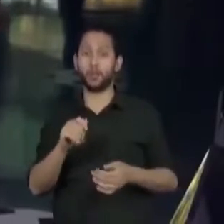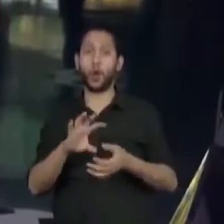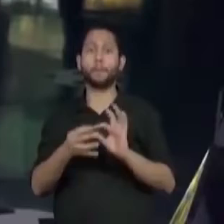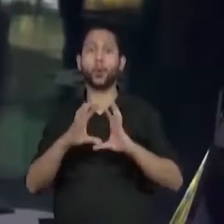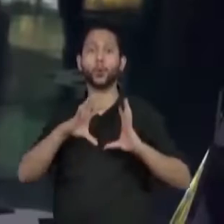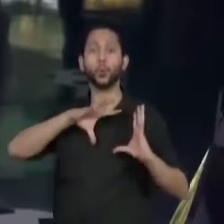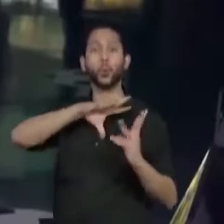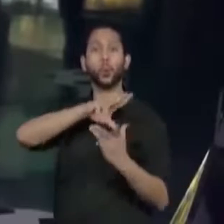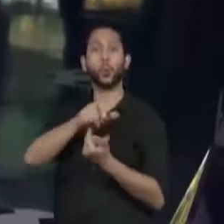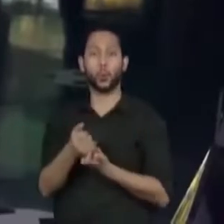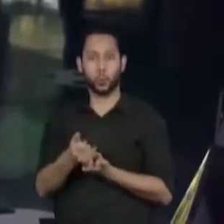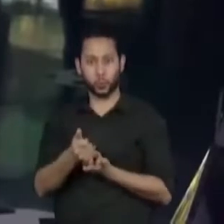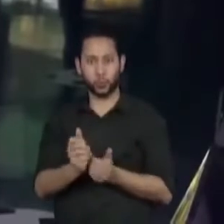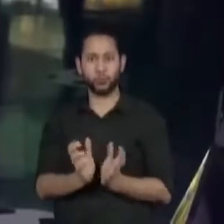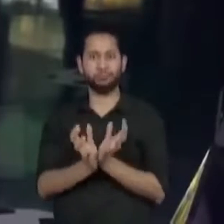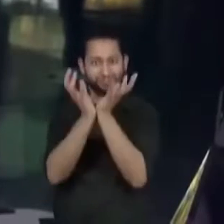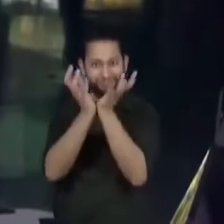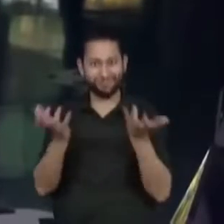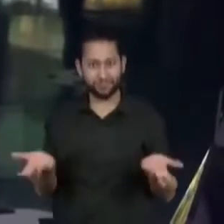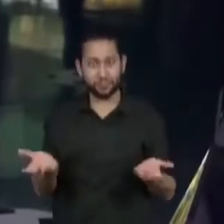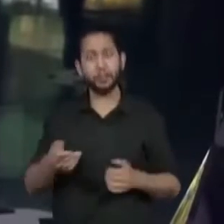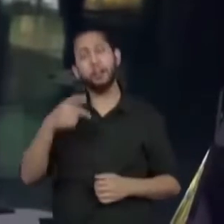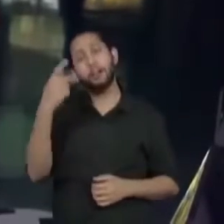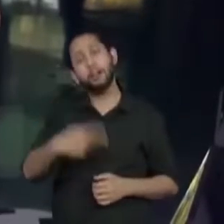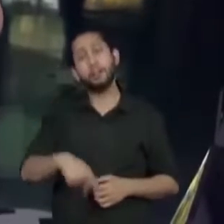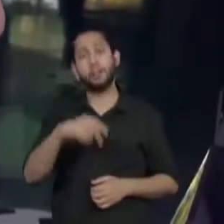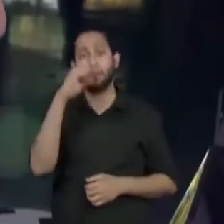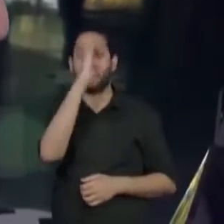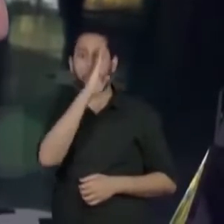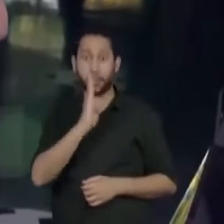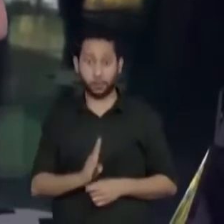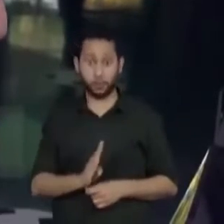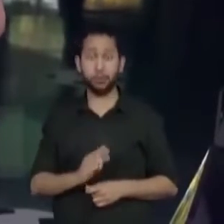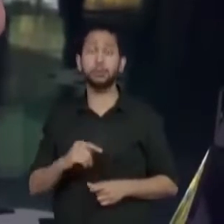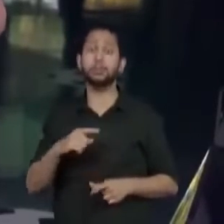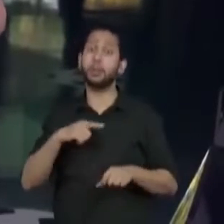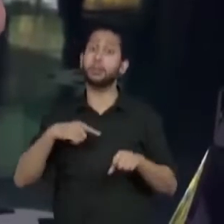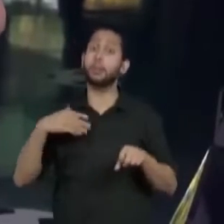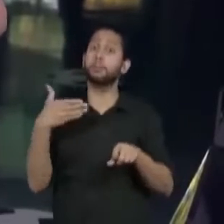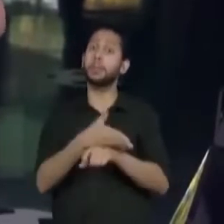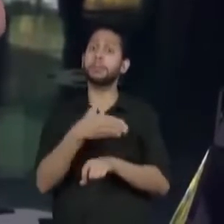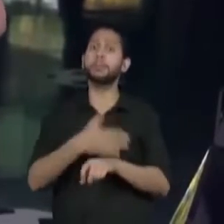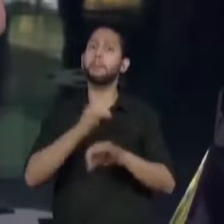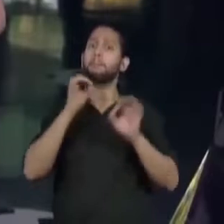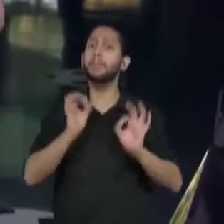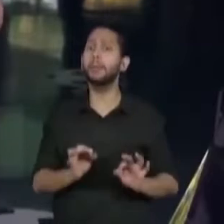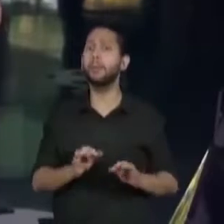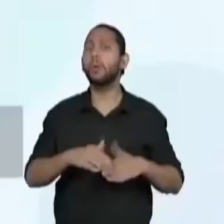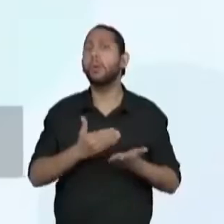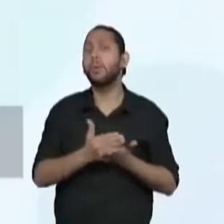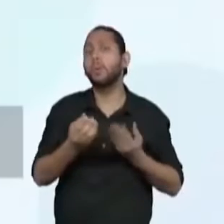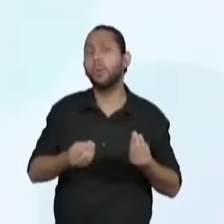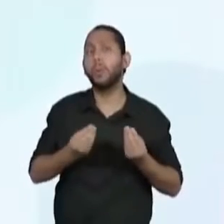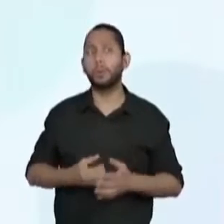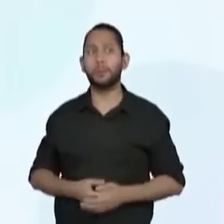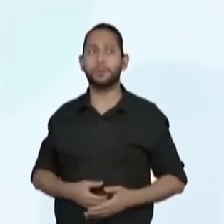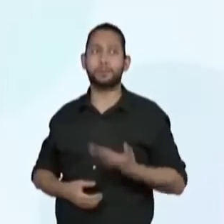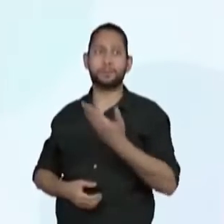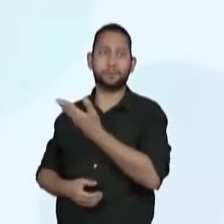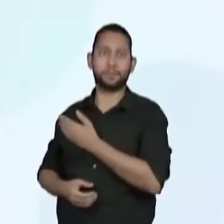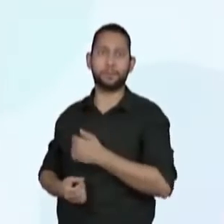então um pouquinho dessas em que o Brasil ele teve a sua participação bem efetiva? Vamos. Então vamos lá, vamos começar